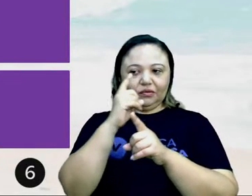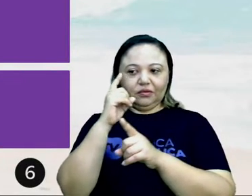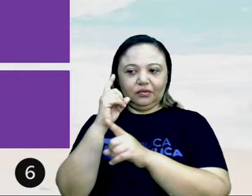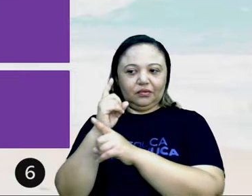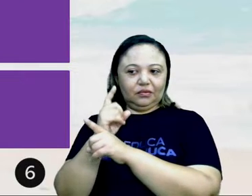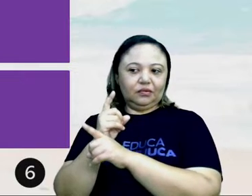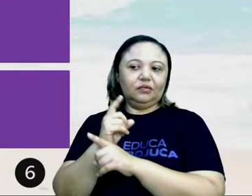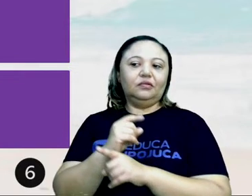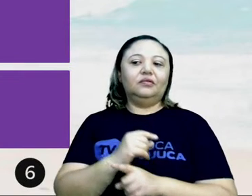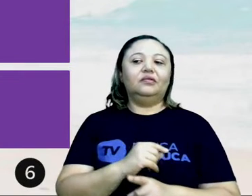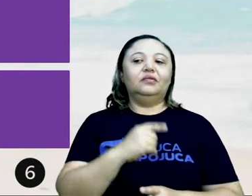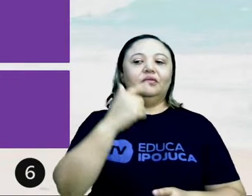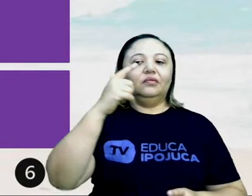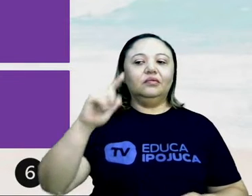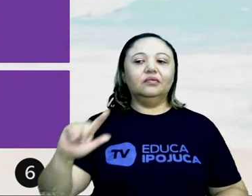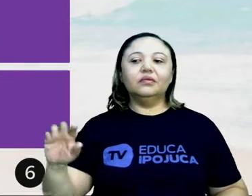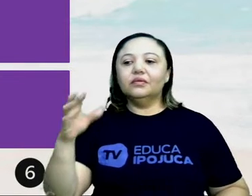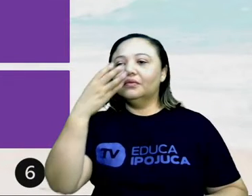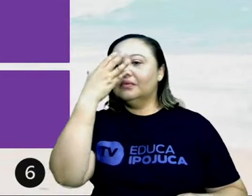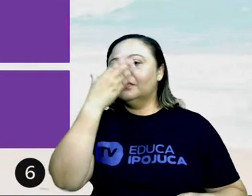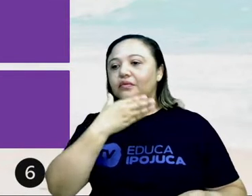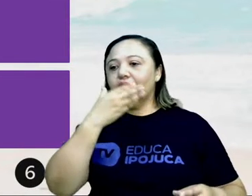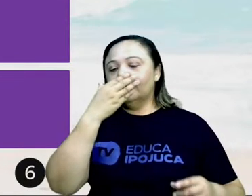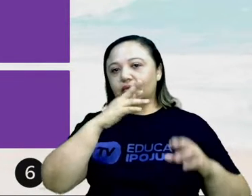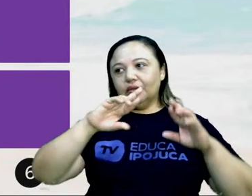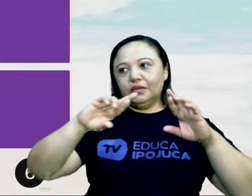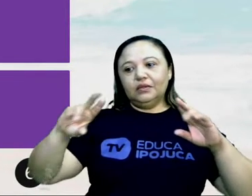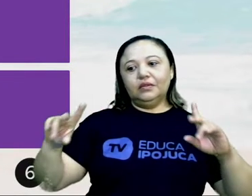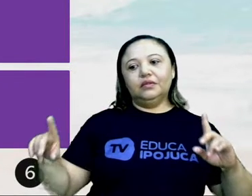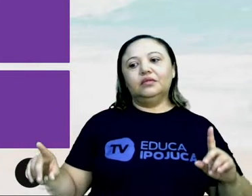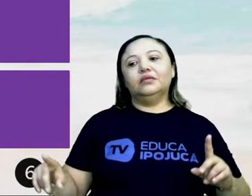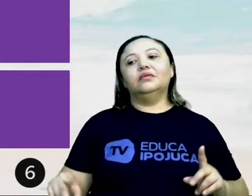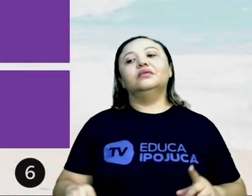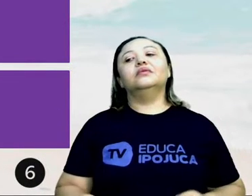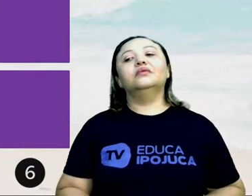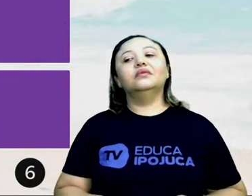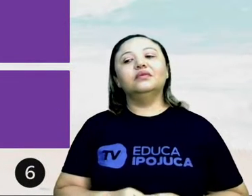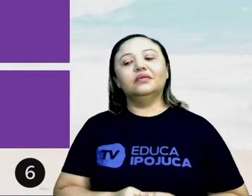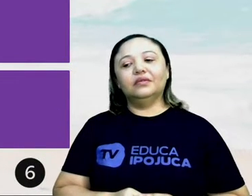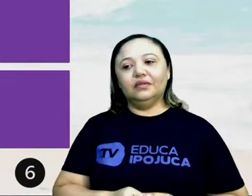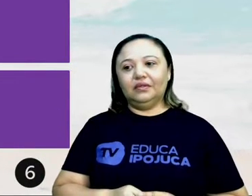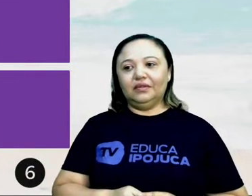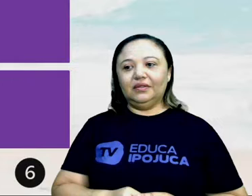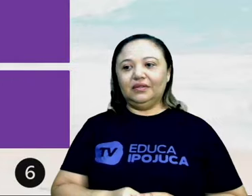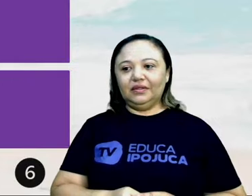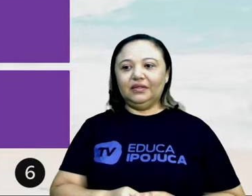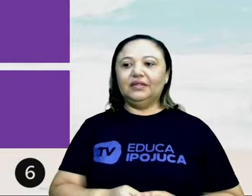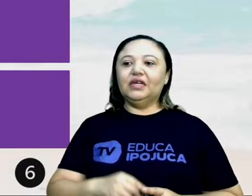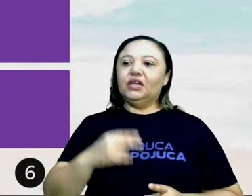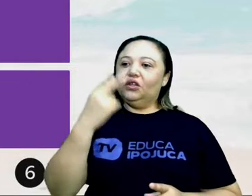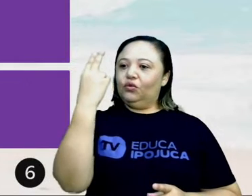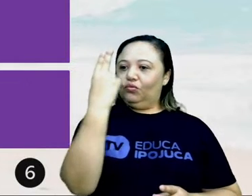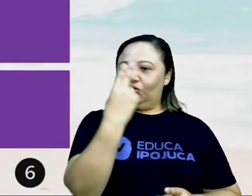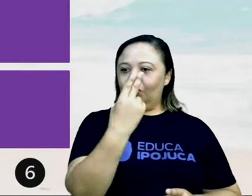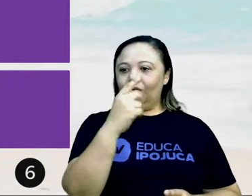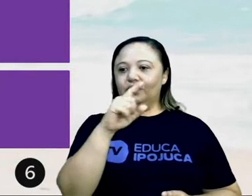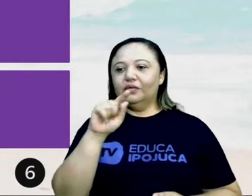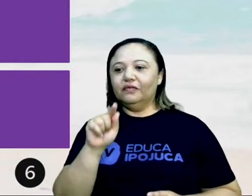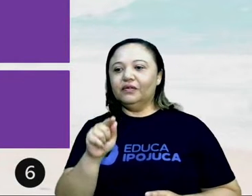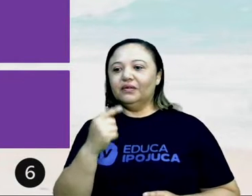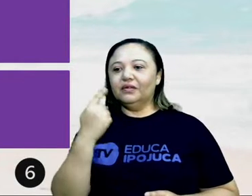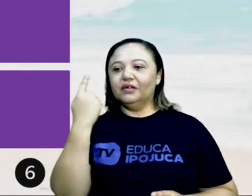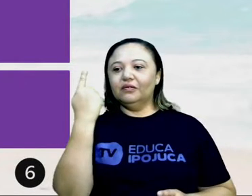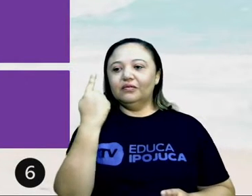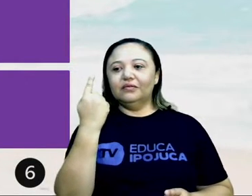fruta, o tamarindo. Mas quando a gente disse 2, 1, a gente localizou outra peça, que também foi a laranja.